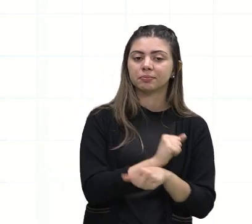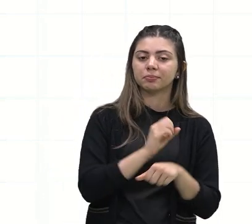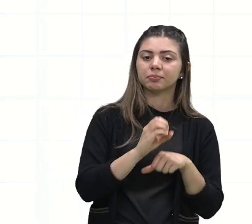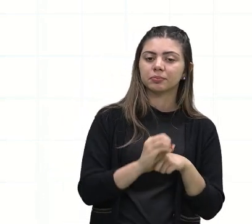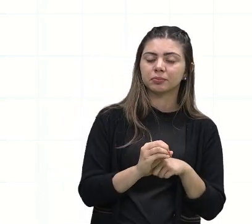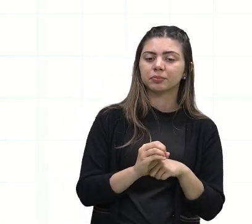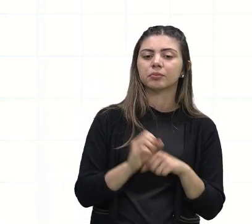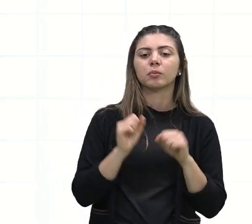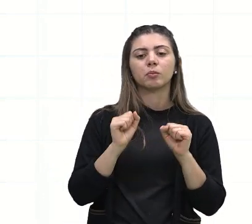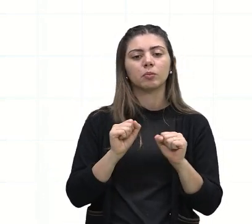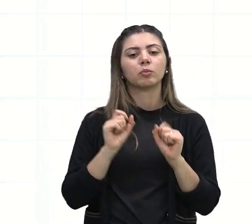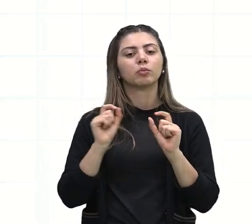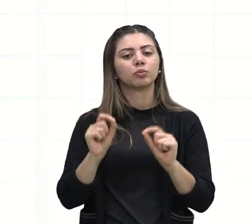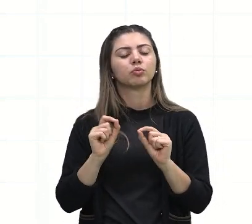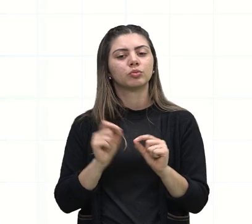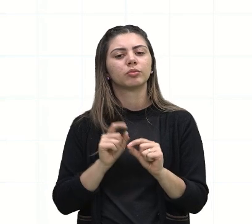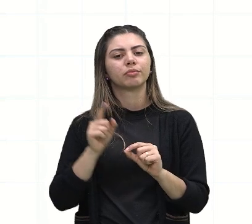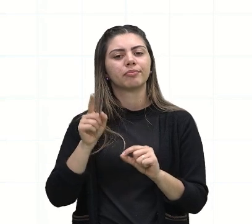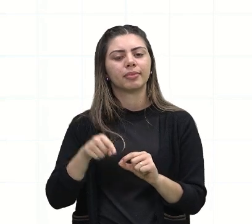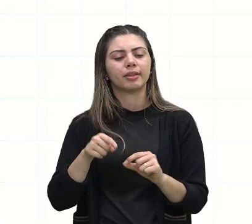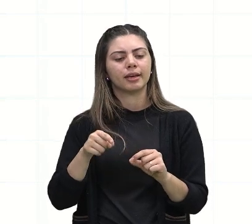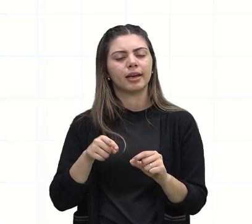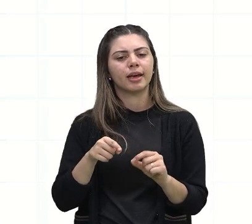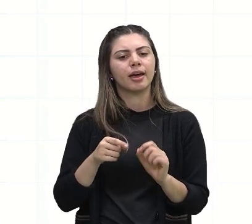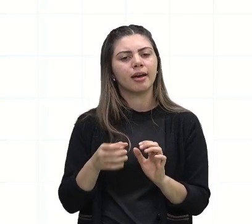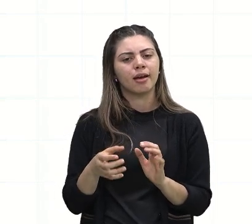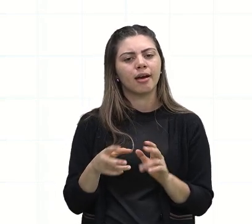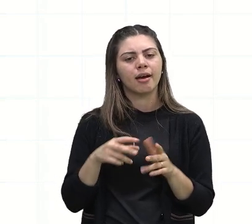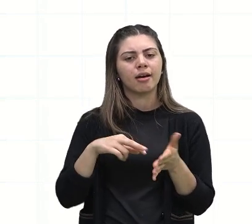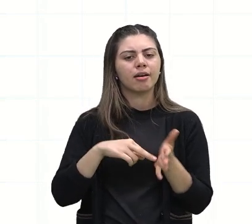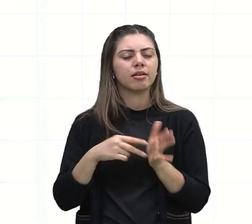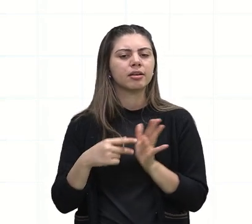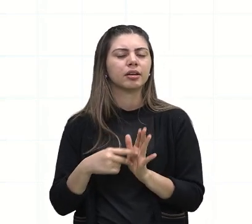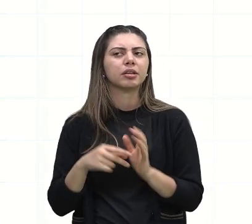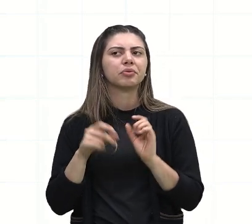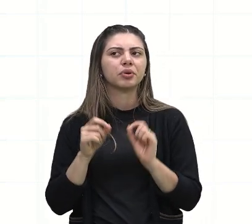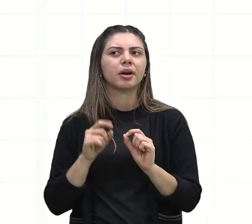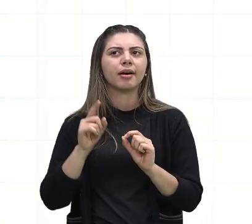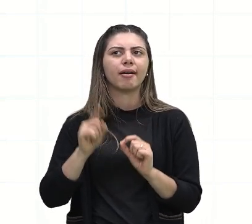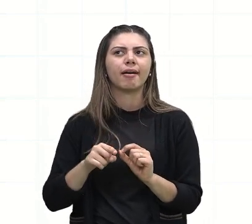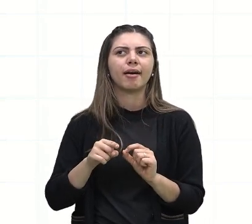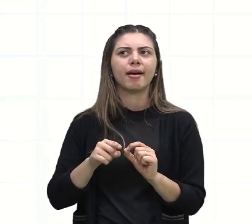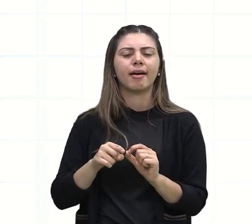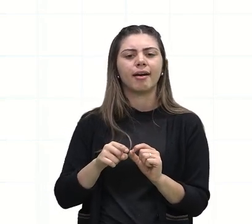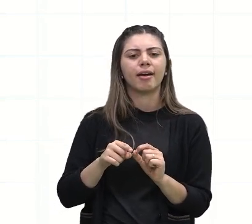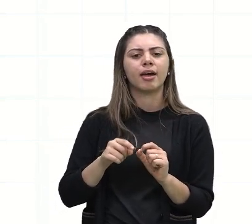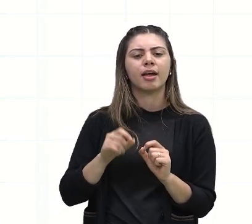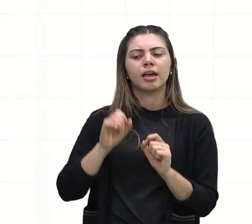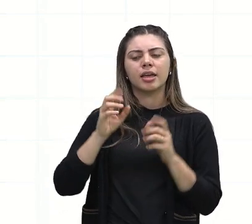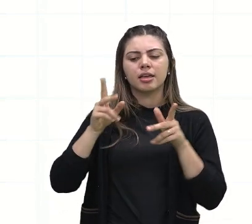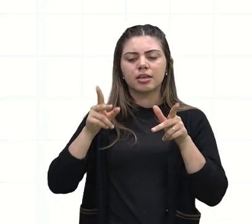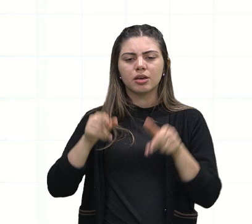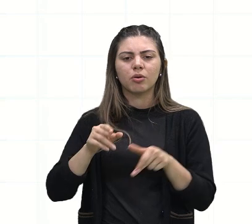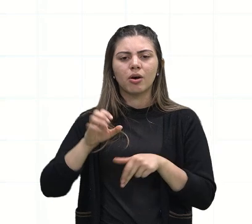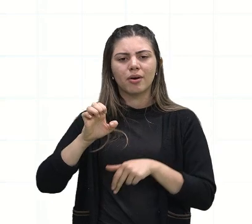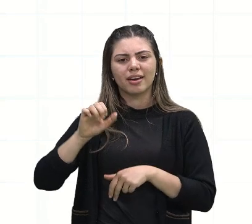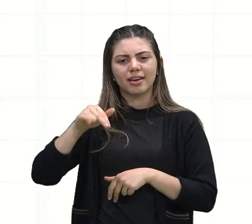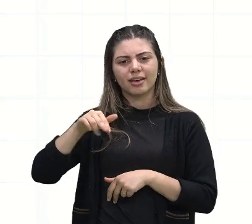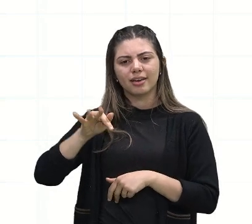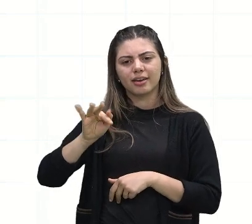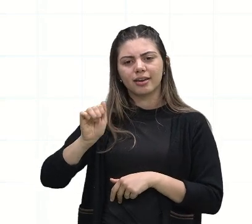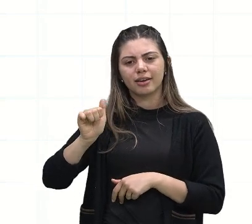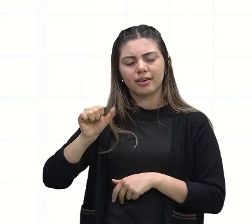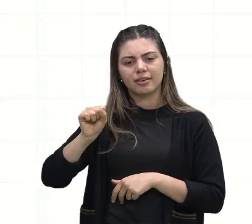também pode ter, né, esse sentido de ter essa ênfase, né? No momento de você criar